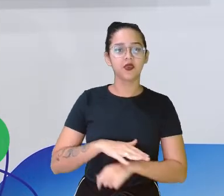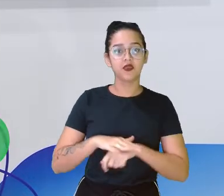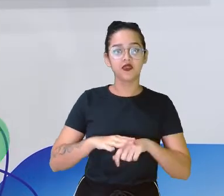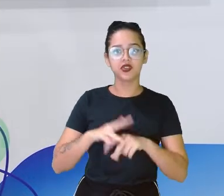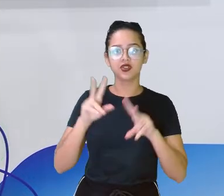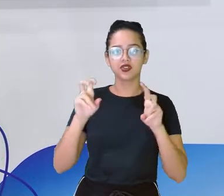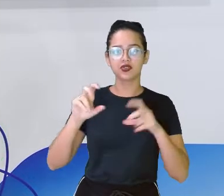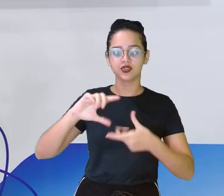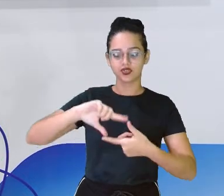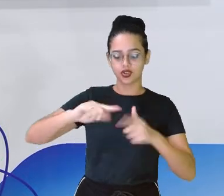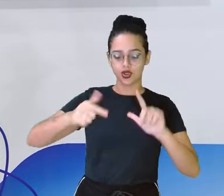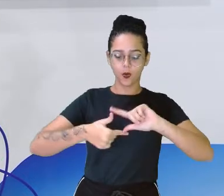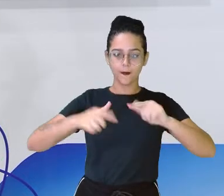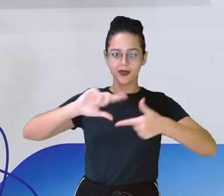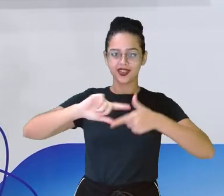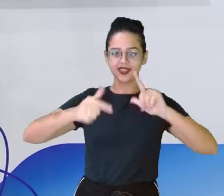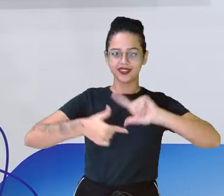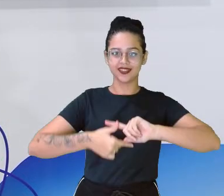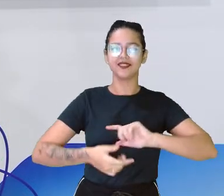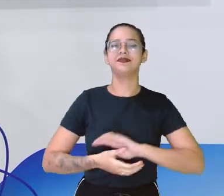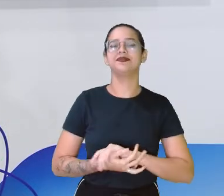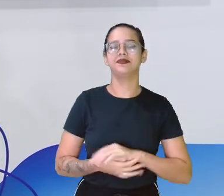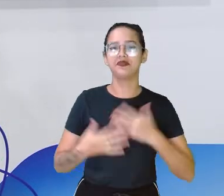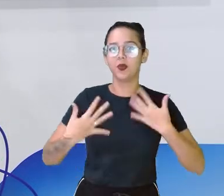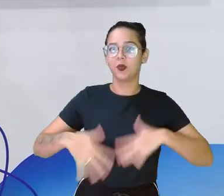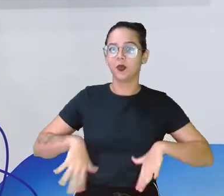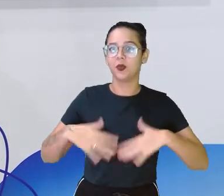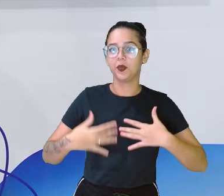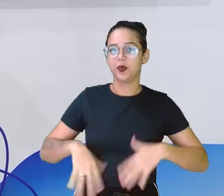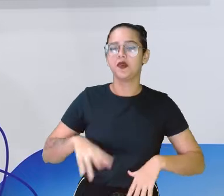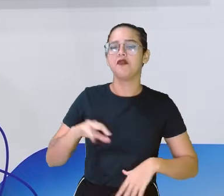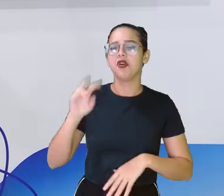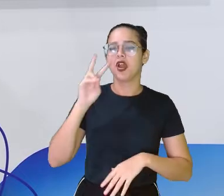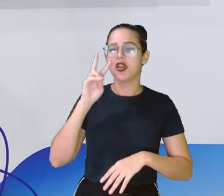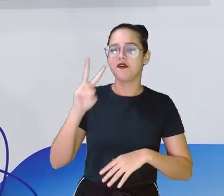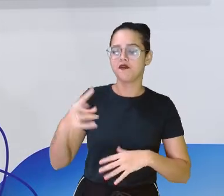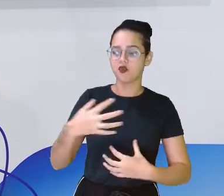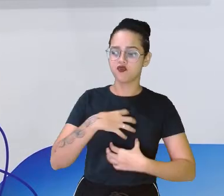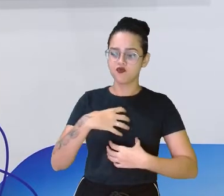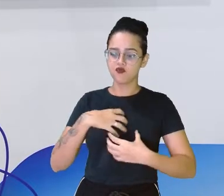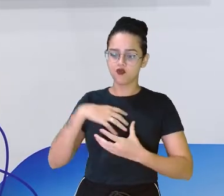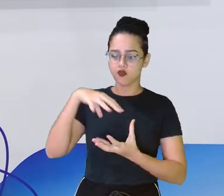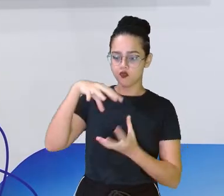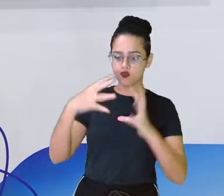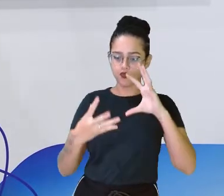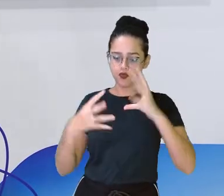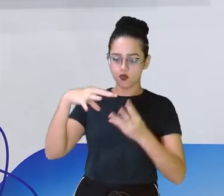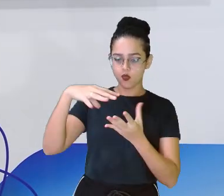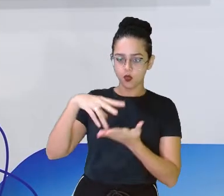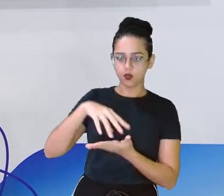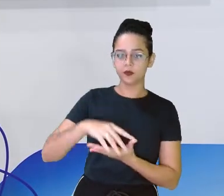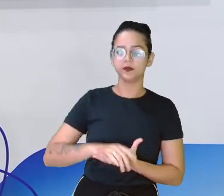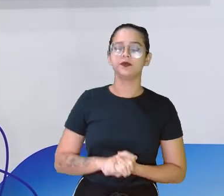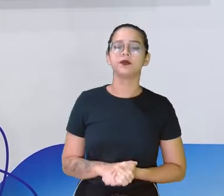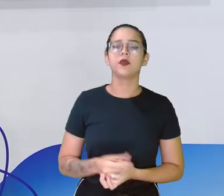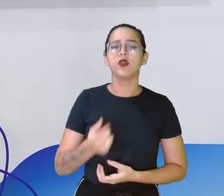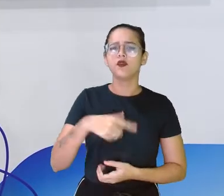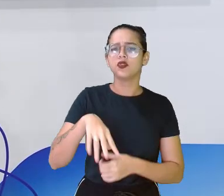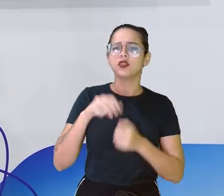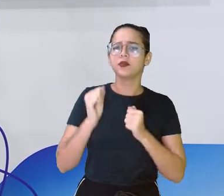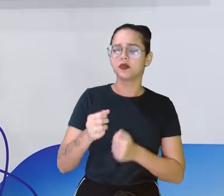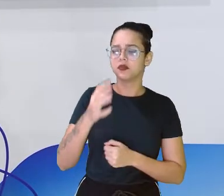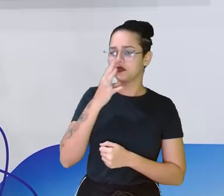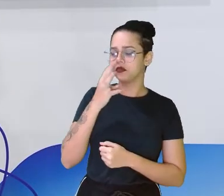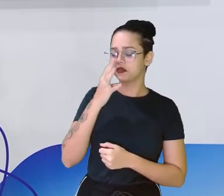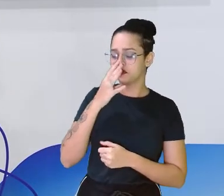sobre geometria, a gente vai trabalhar um pouco sobre as formas, né? Vocês podem olhar aqui,